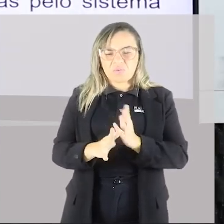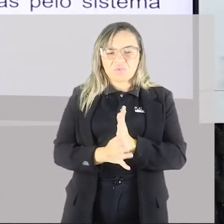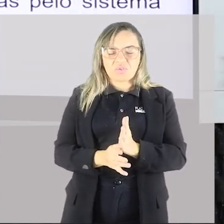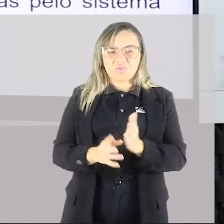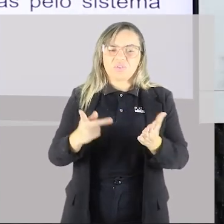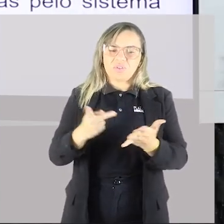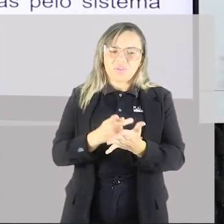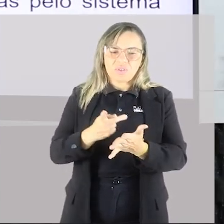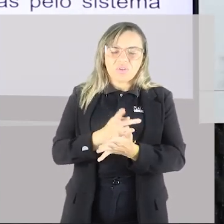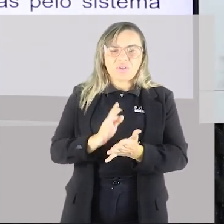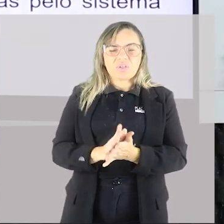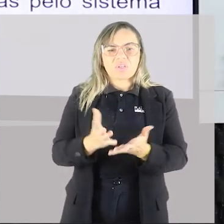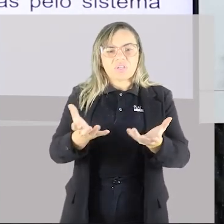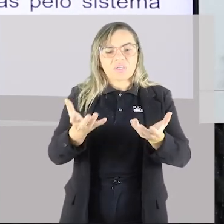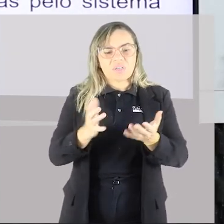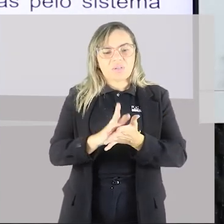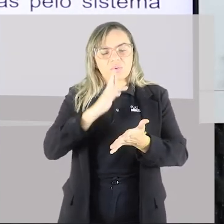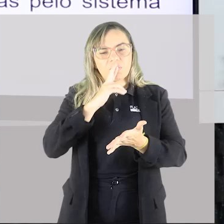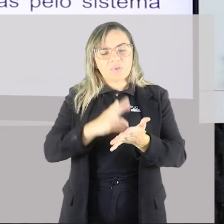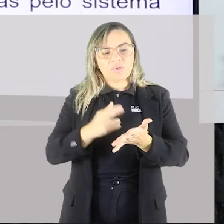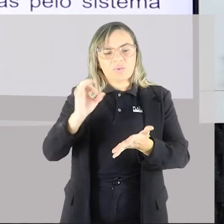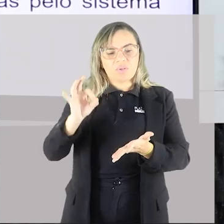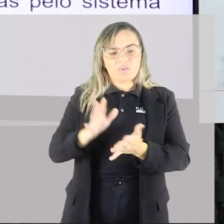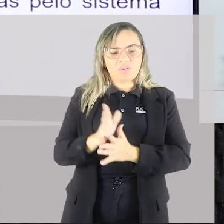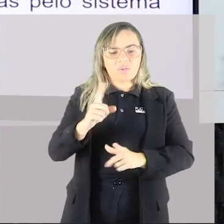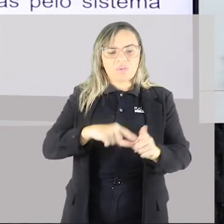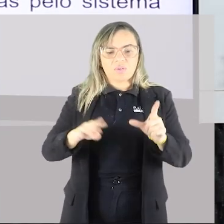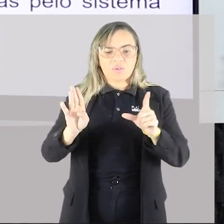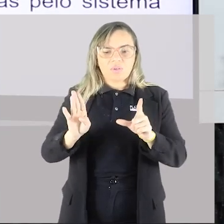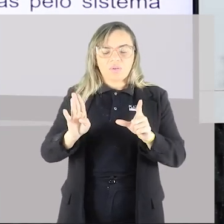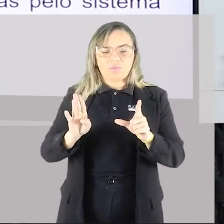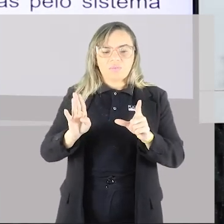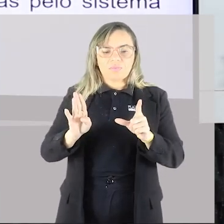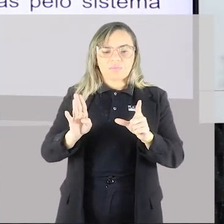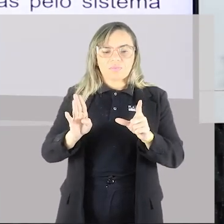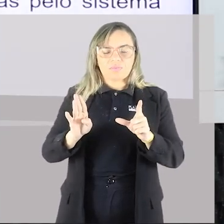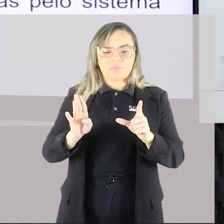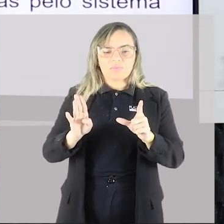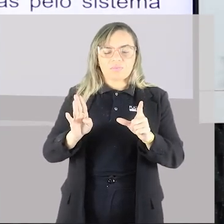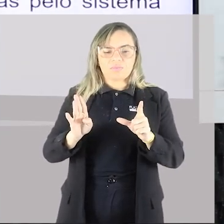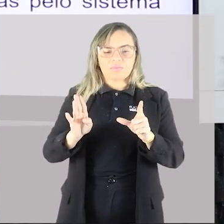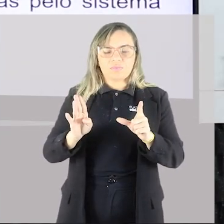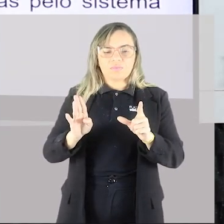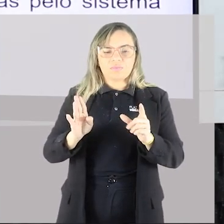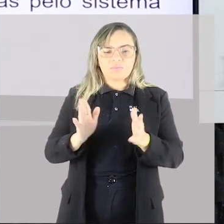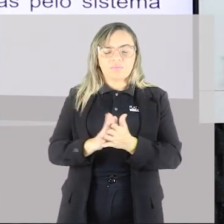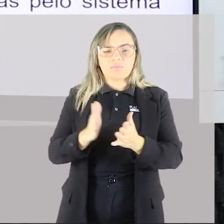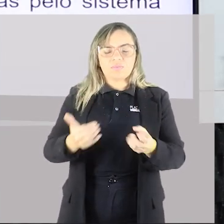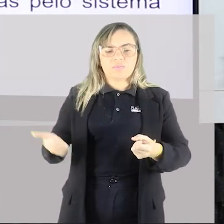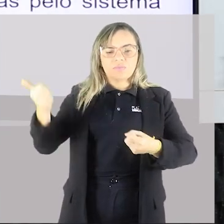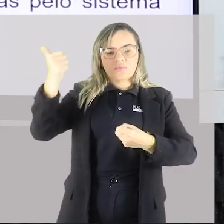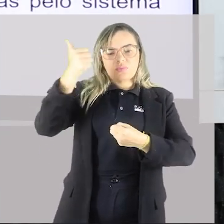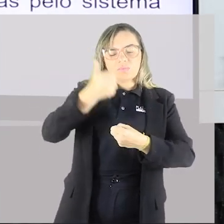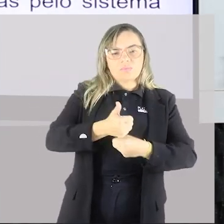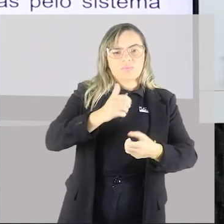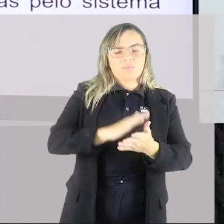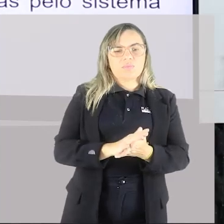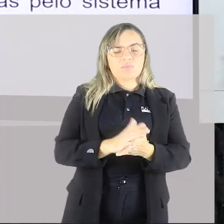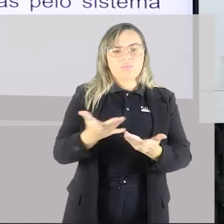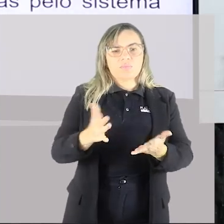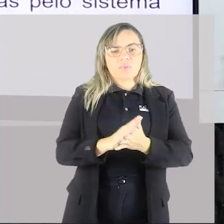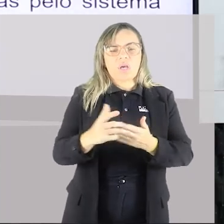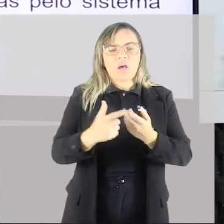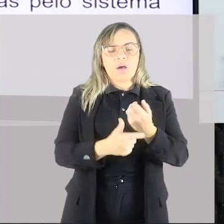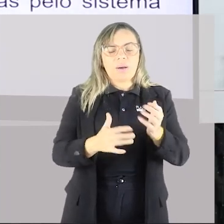esperamos. Substituição da produção das manufaturas pelo sistema de corporação. Substituição das manufaturas, corporações de